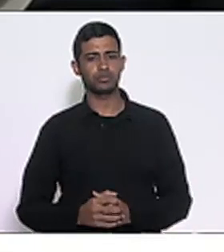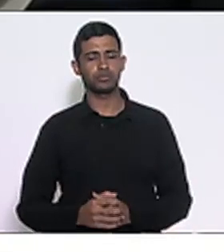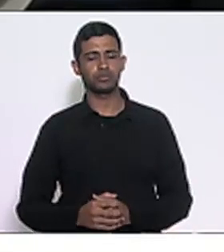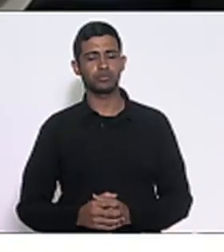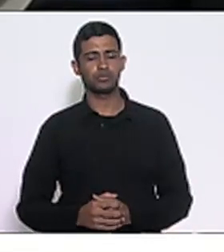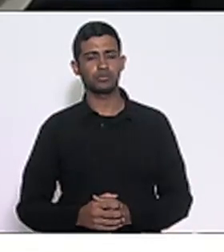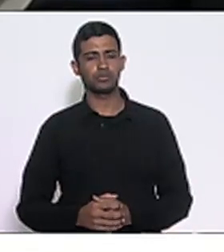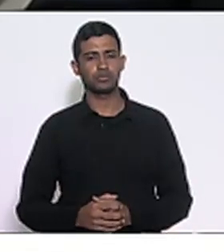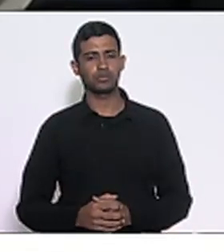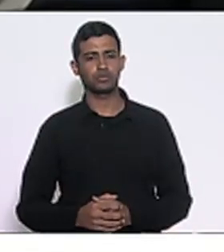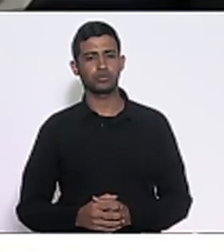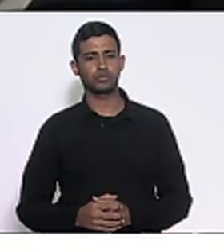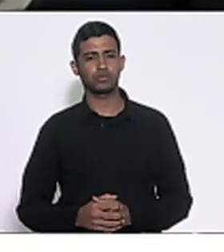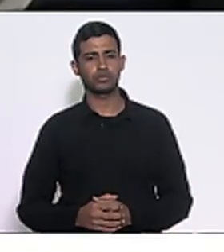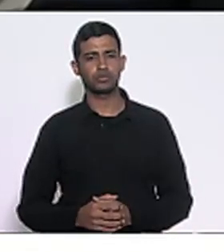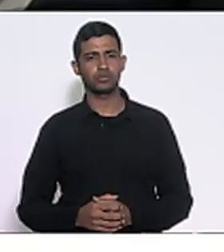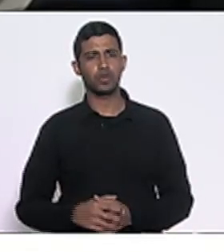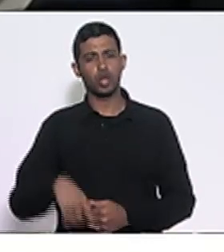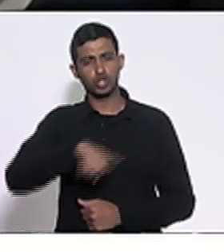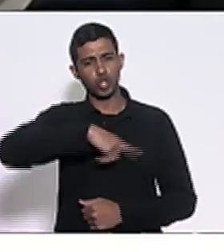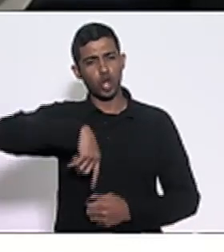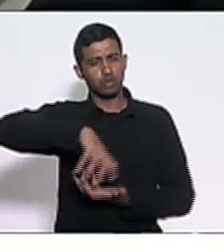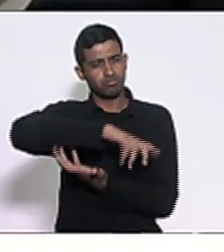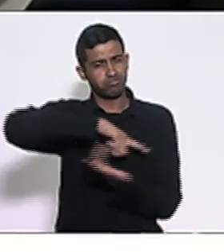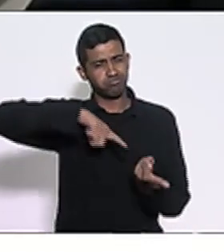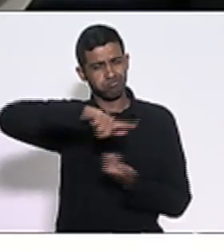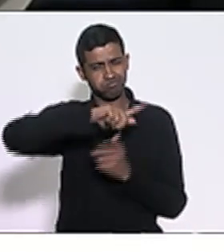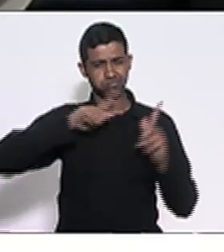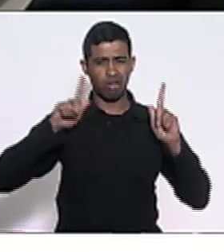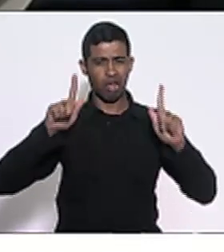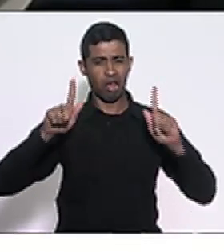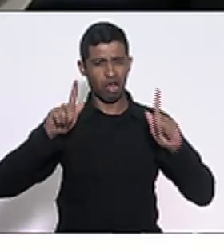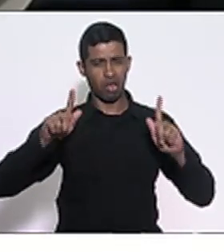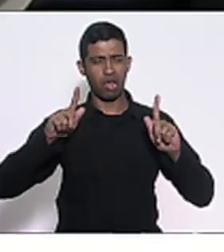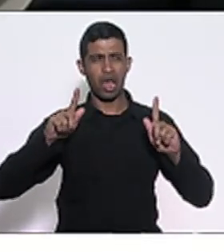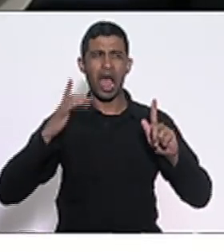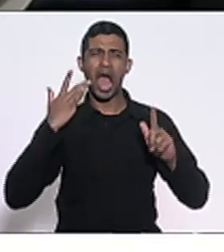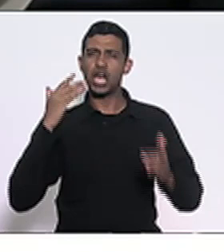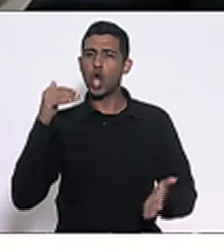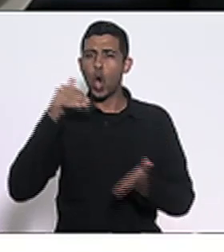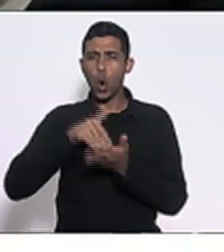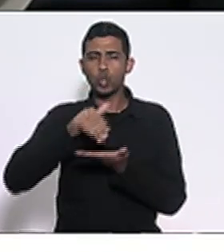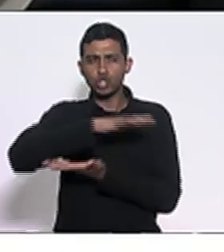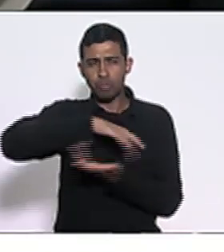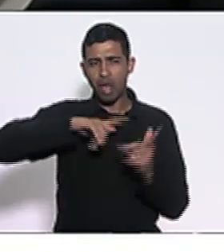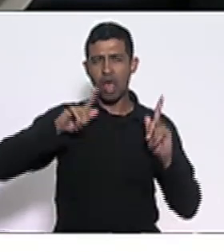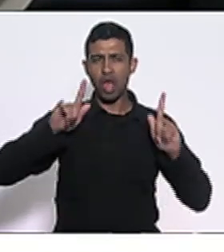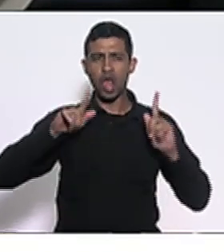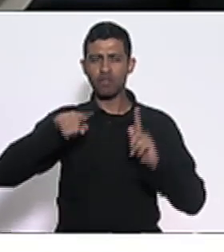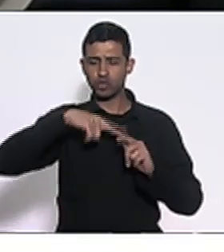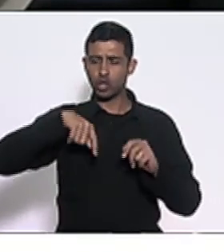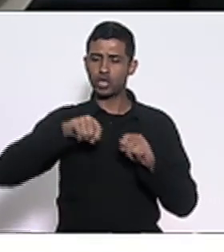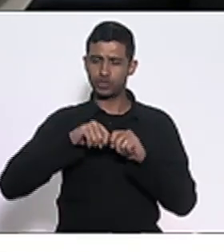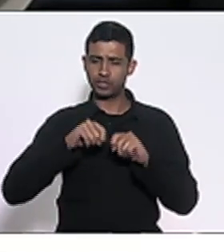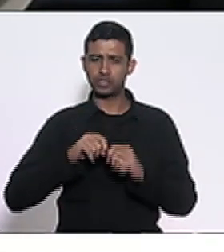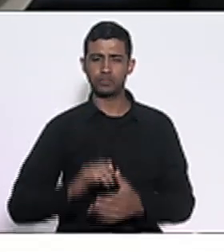e que fizemos uma greve, foi uma das últimas greves que nós fizemos,